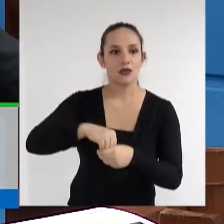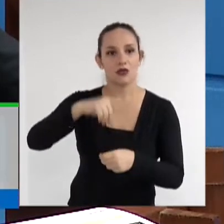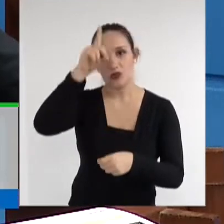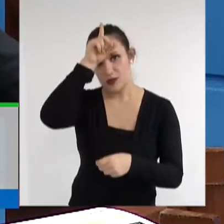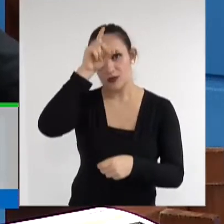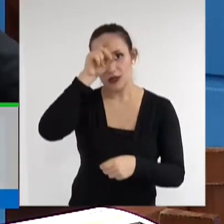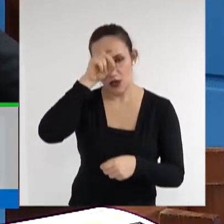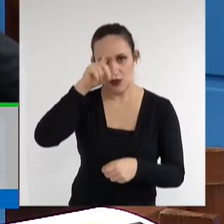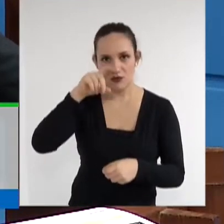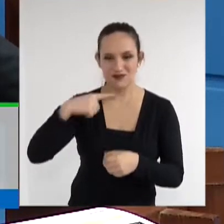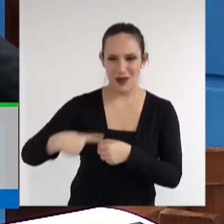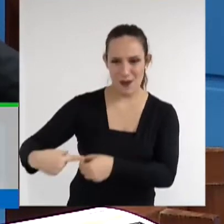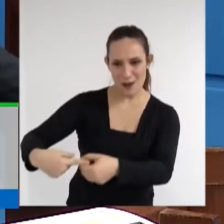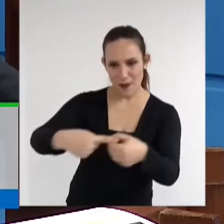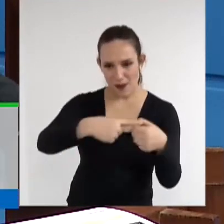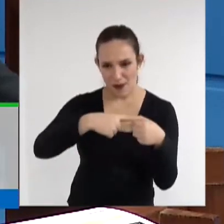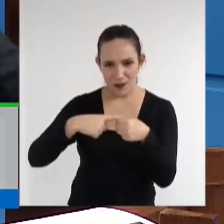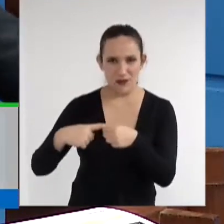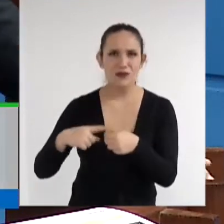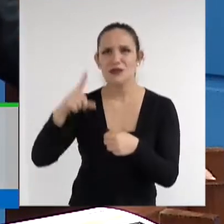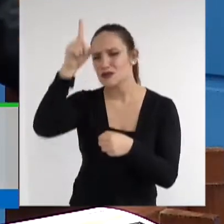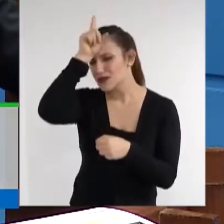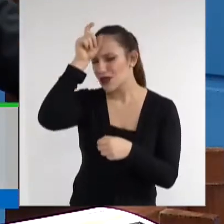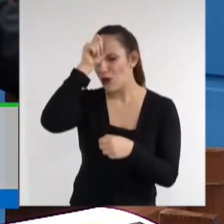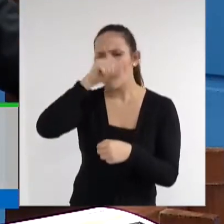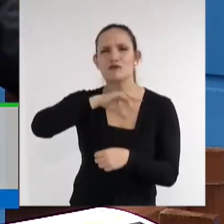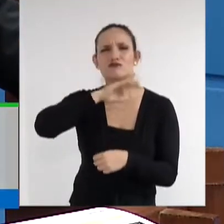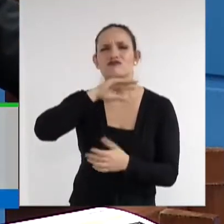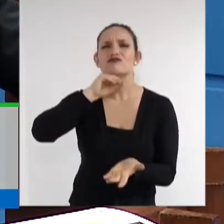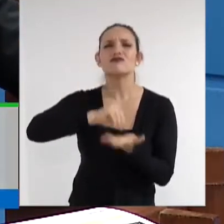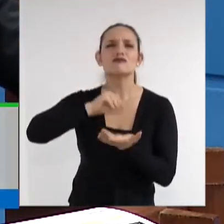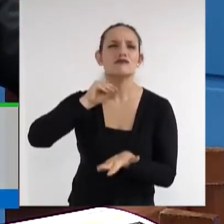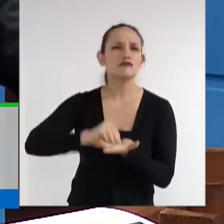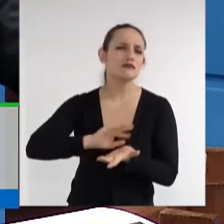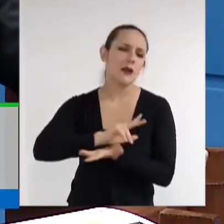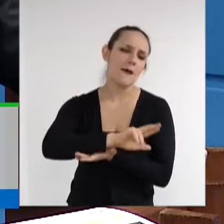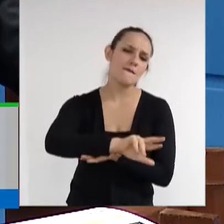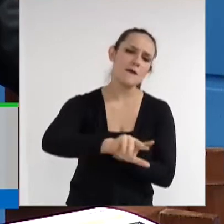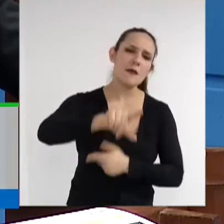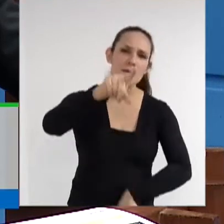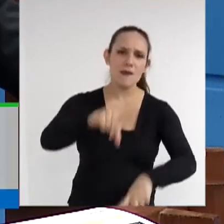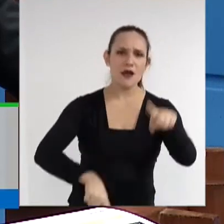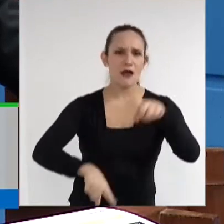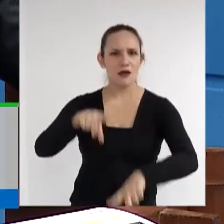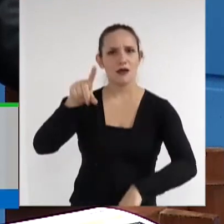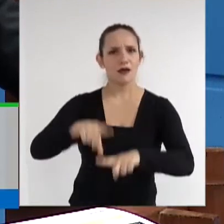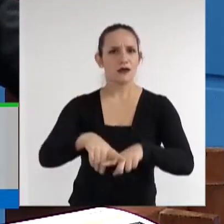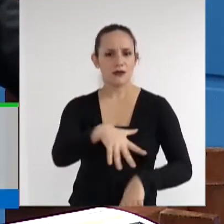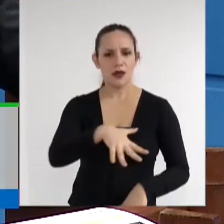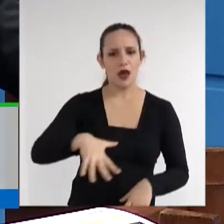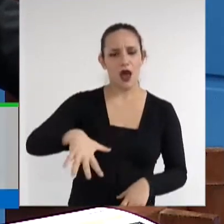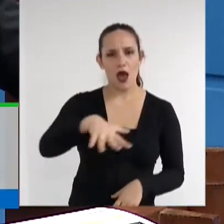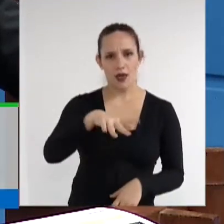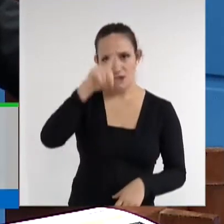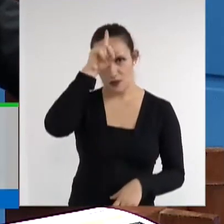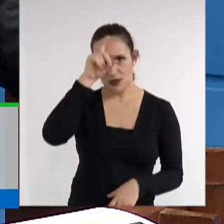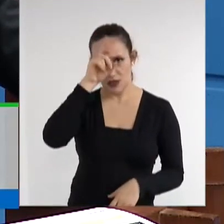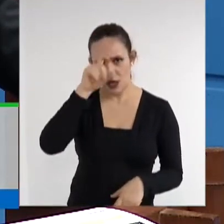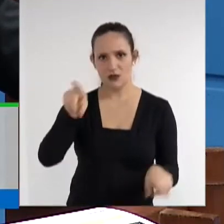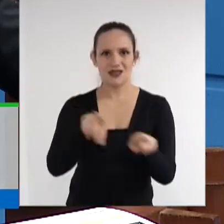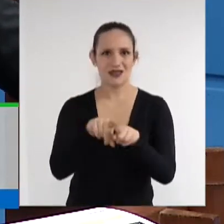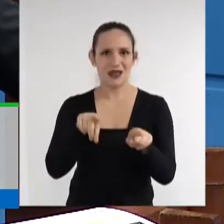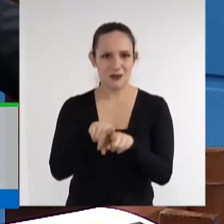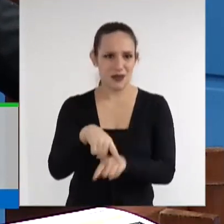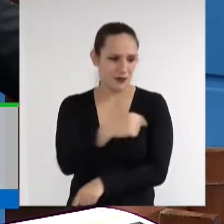estado, principalmente, os hospitais carecem da falta de equipamentos nos hospitais, nos centros